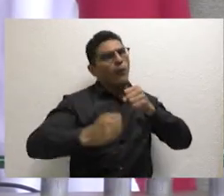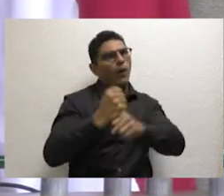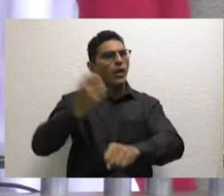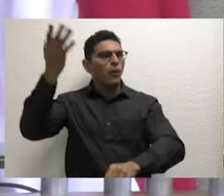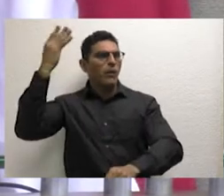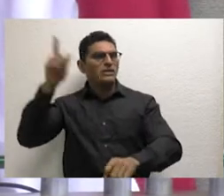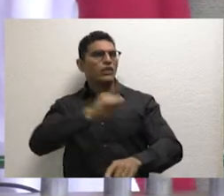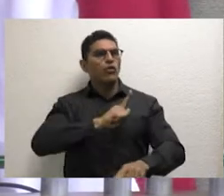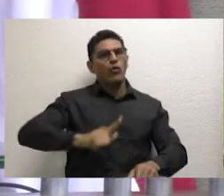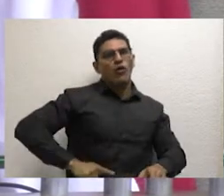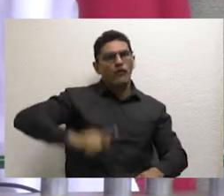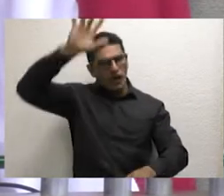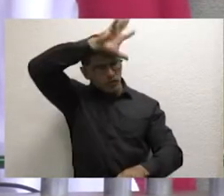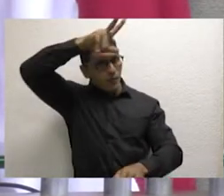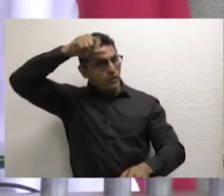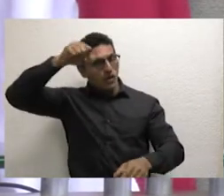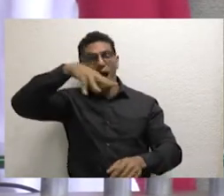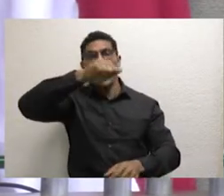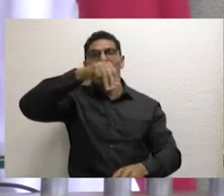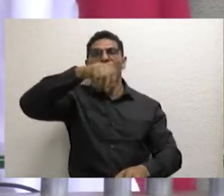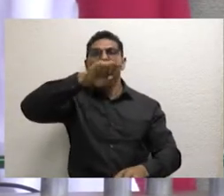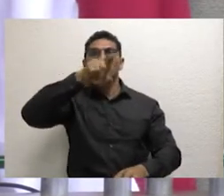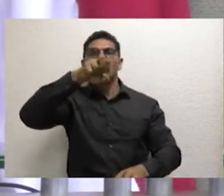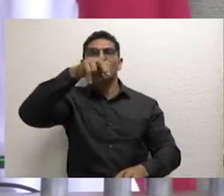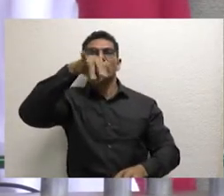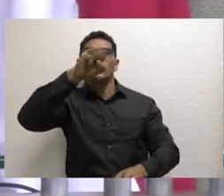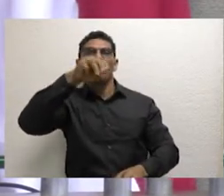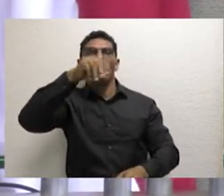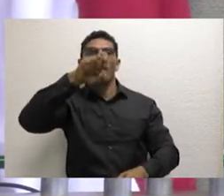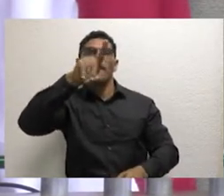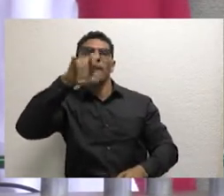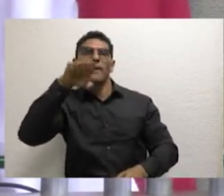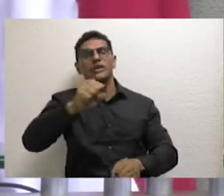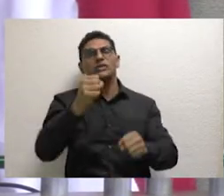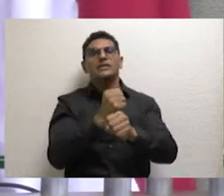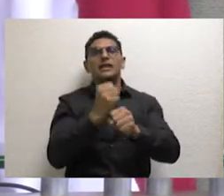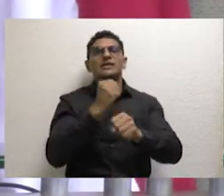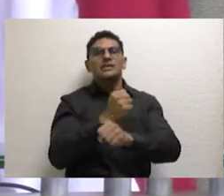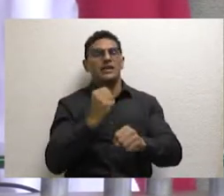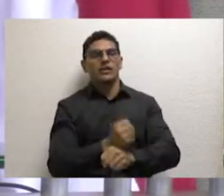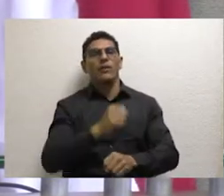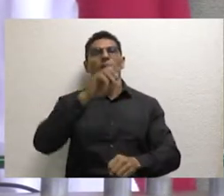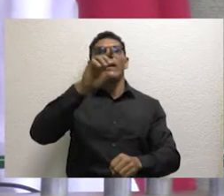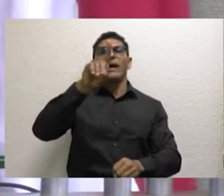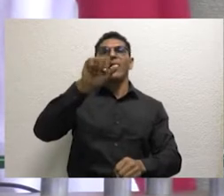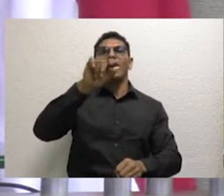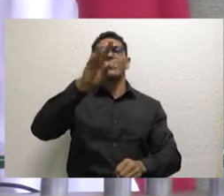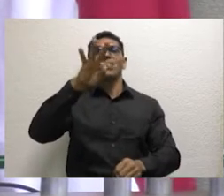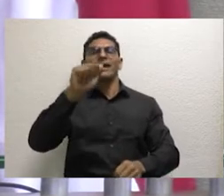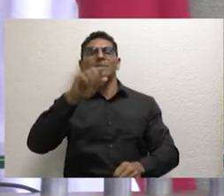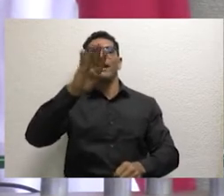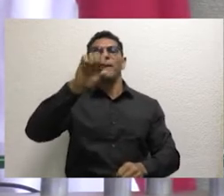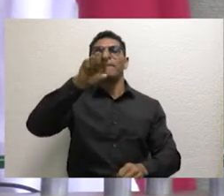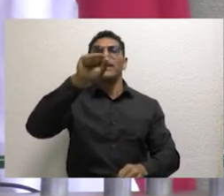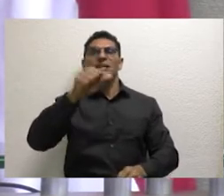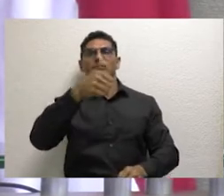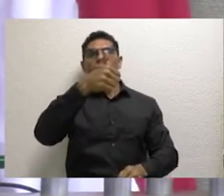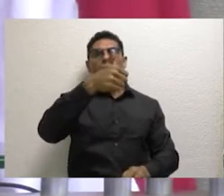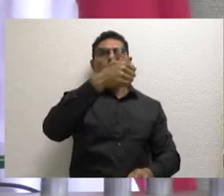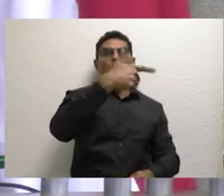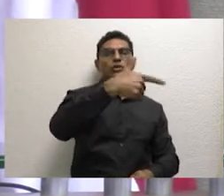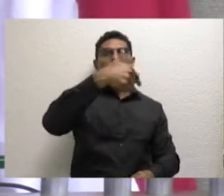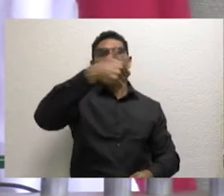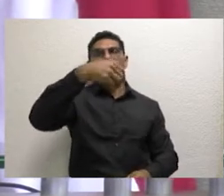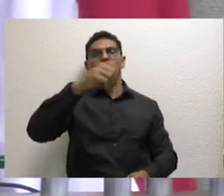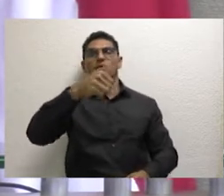com o governo de Amazonino Mendes o que está em jogo este ano é a data base de 2019 onde 15%